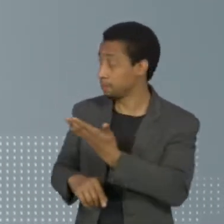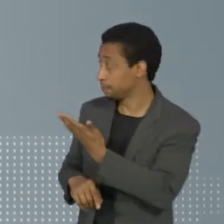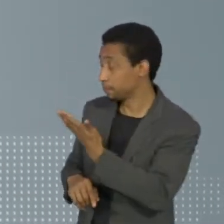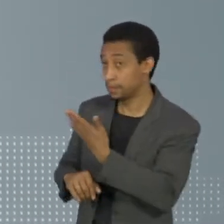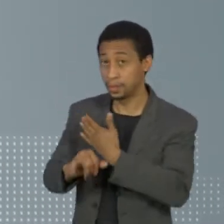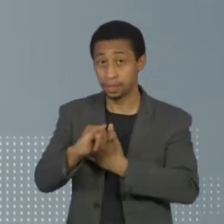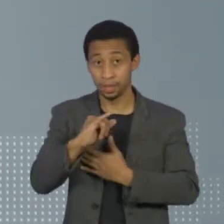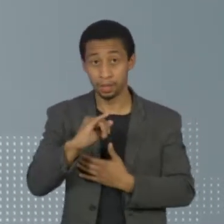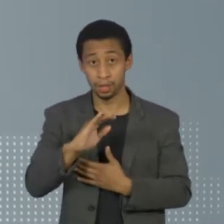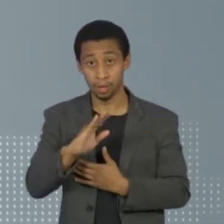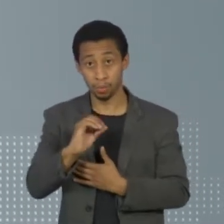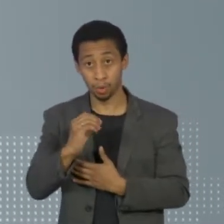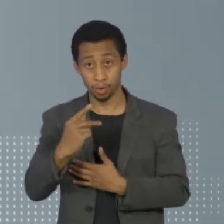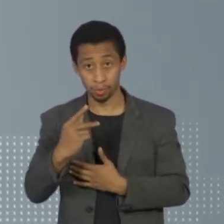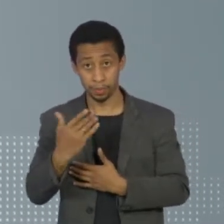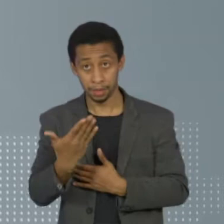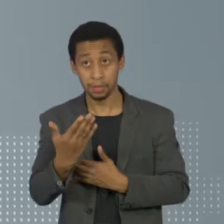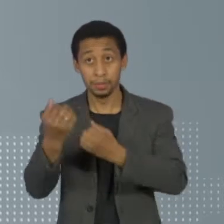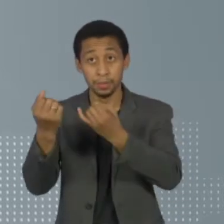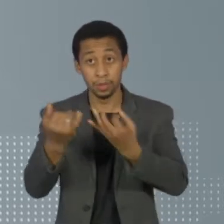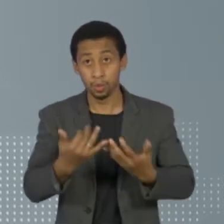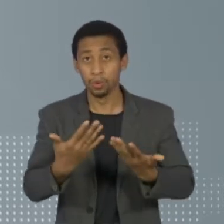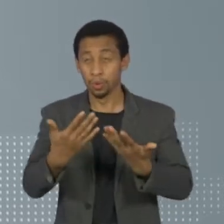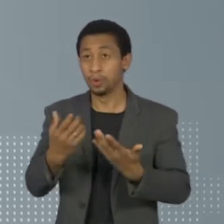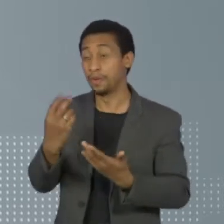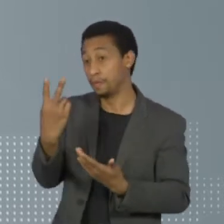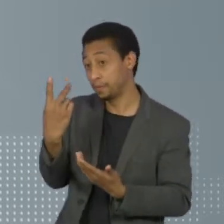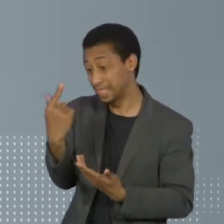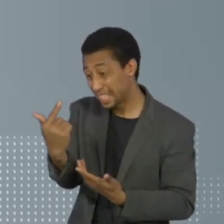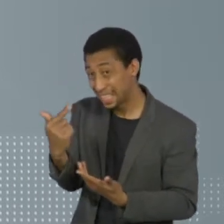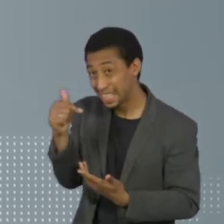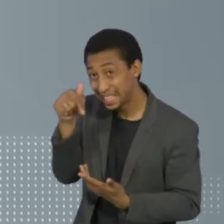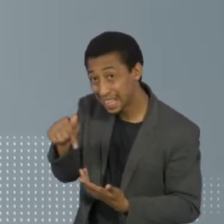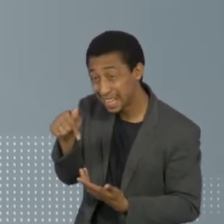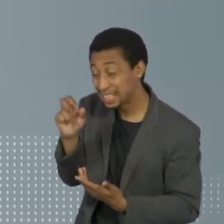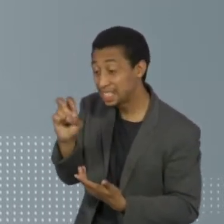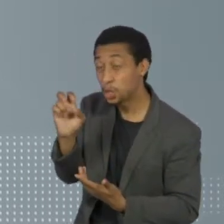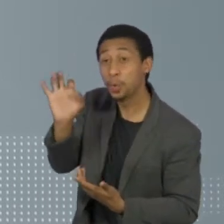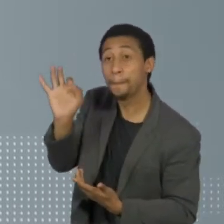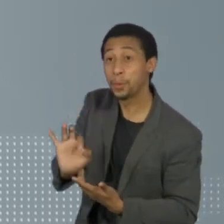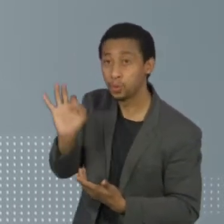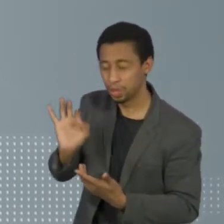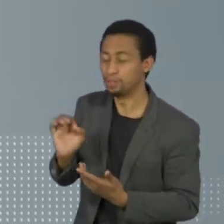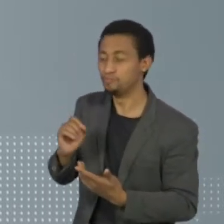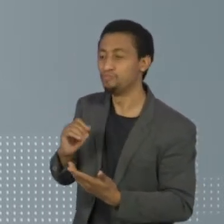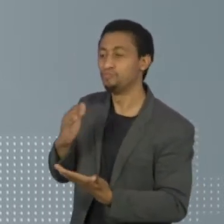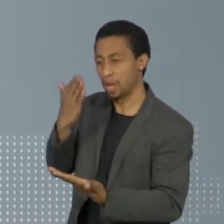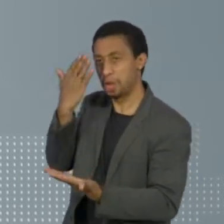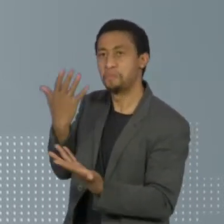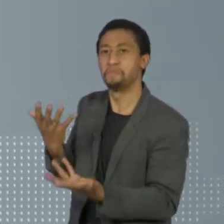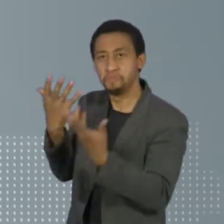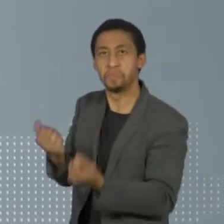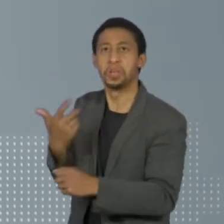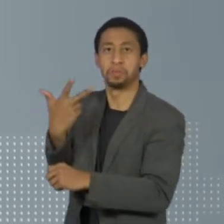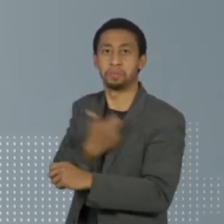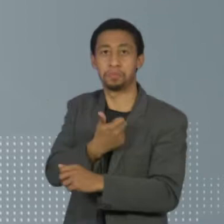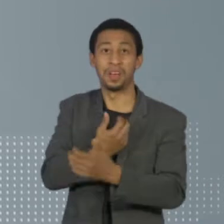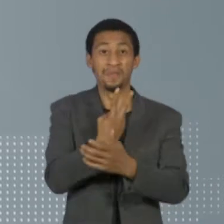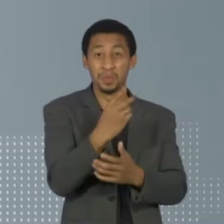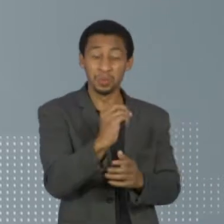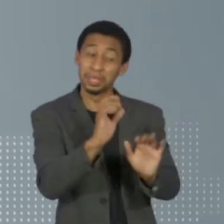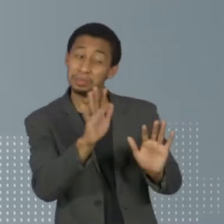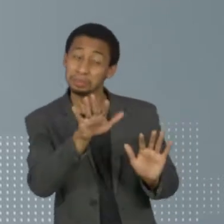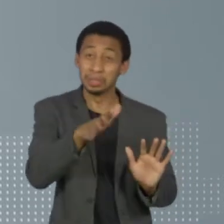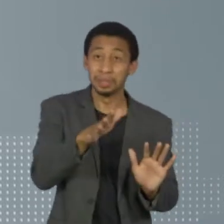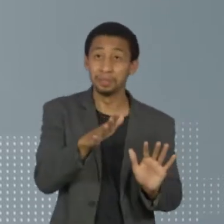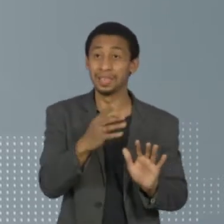dos brasileiros disseram que vão se vacinar com certeza. 20% afirmaram que talvez tomem e 5% relataram que não vão se